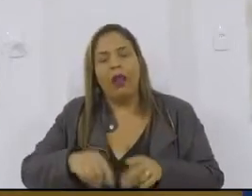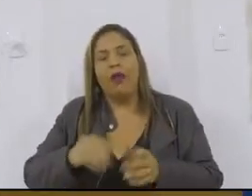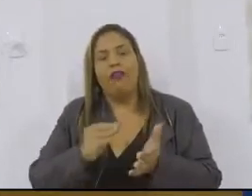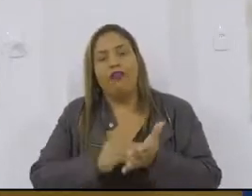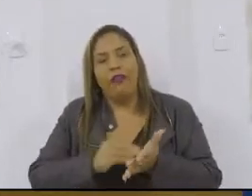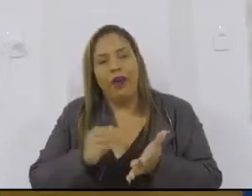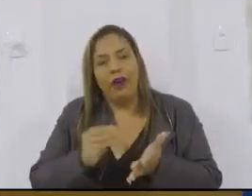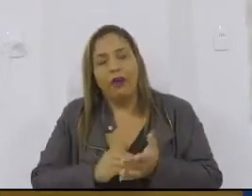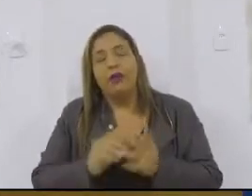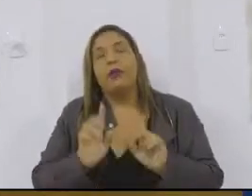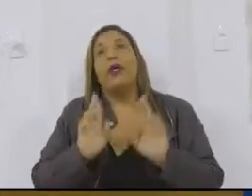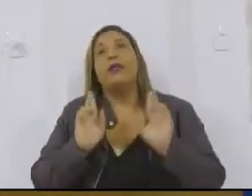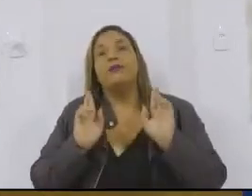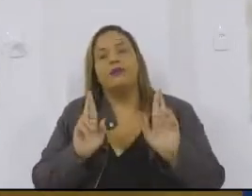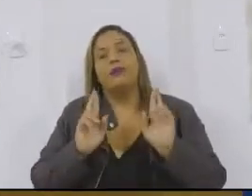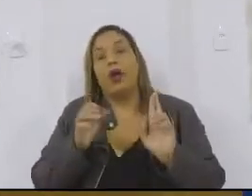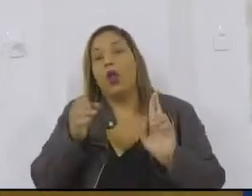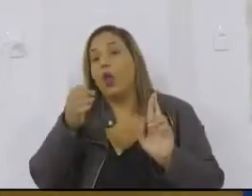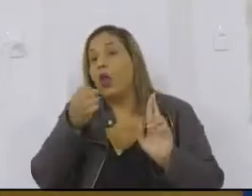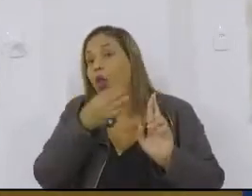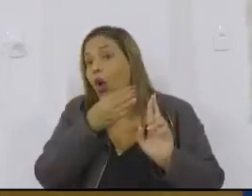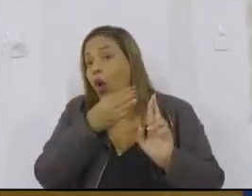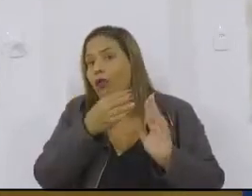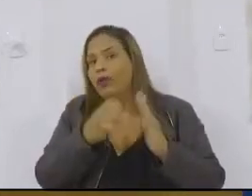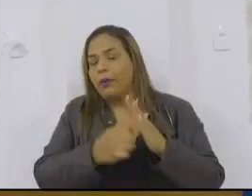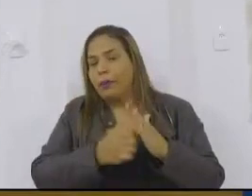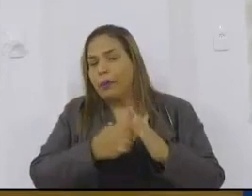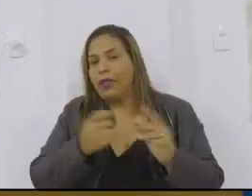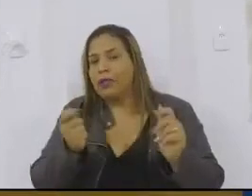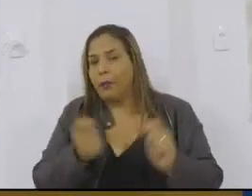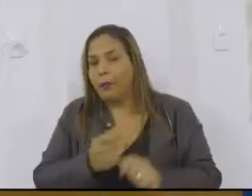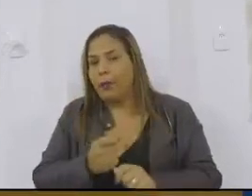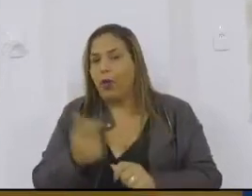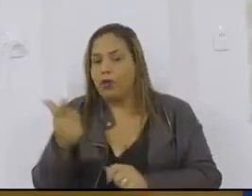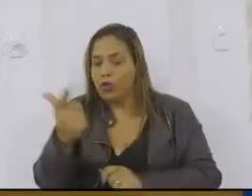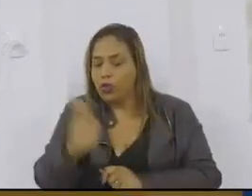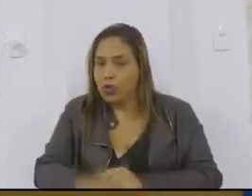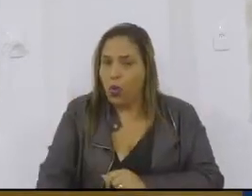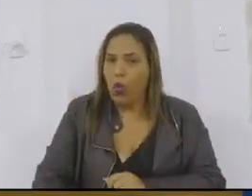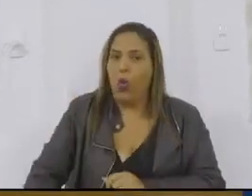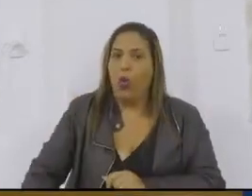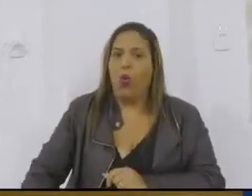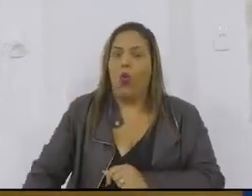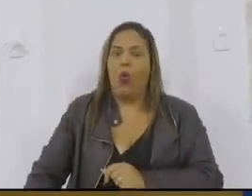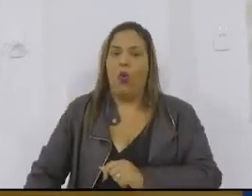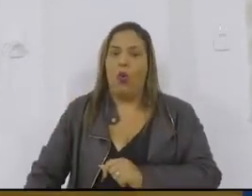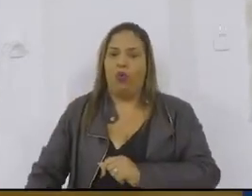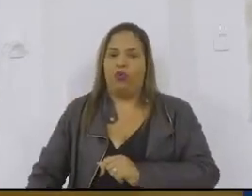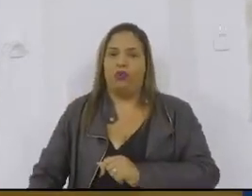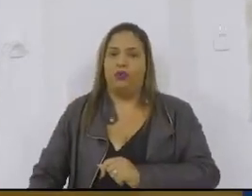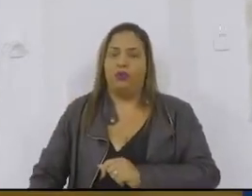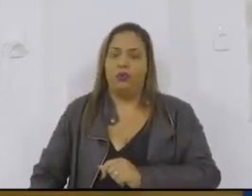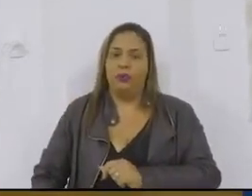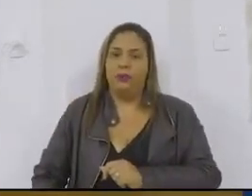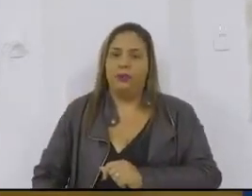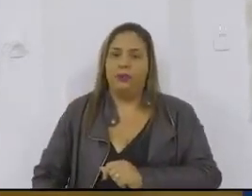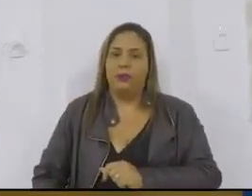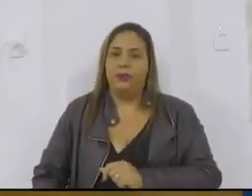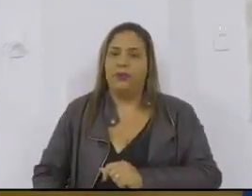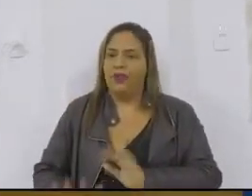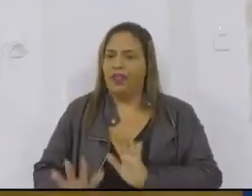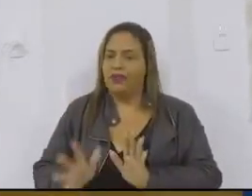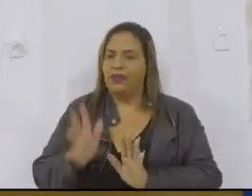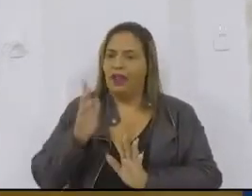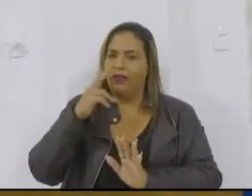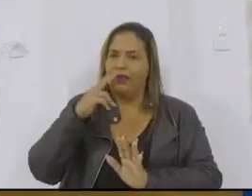espera agora que essa nova empresa consiga recuperar essa estação de tratamento. Inclusive, quero até destacar aqui, eu lembro que eu fui em um evento